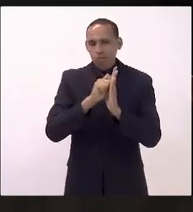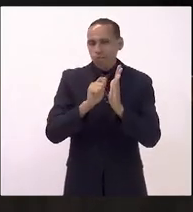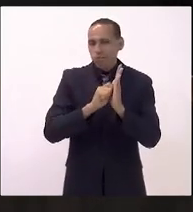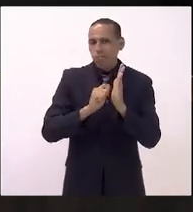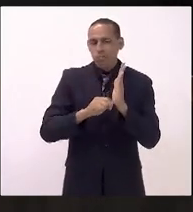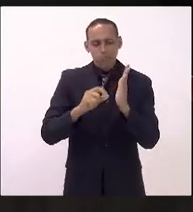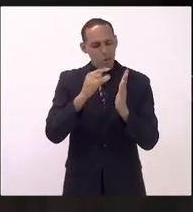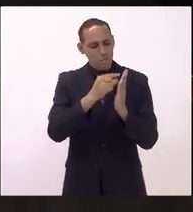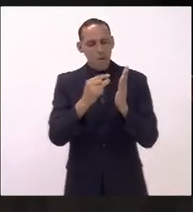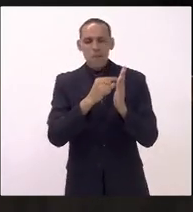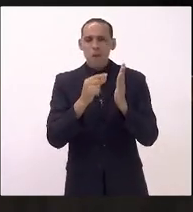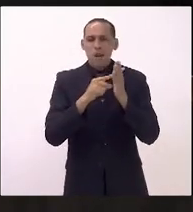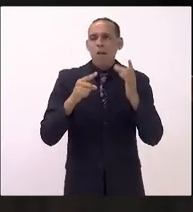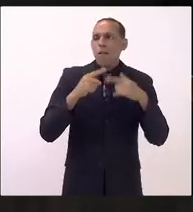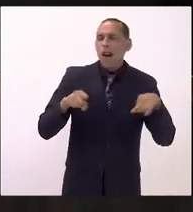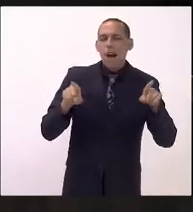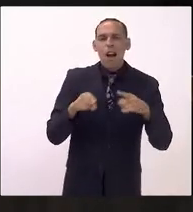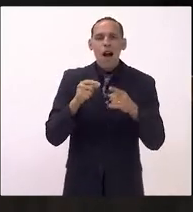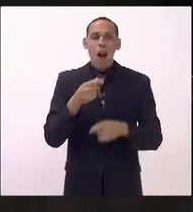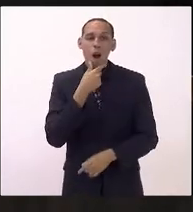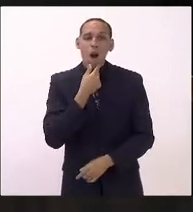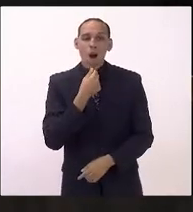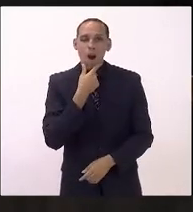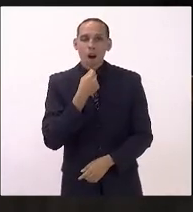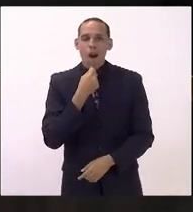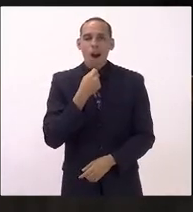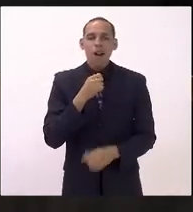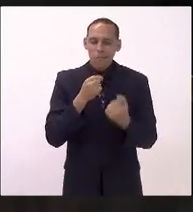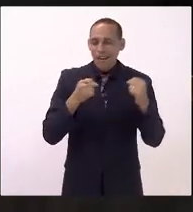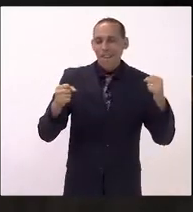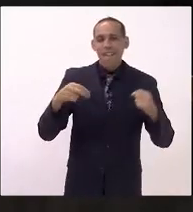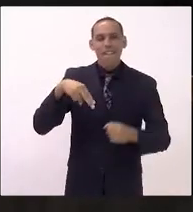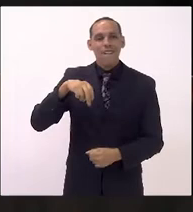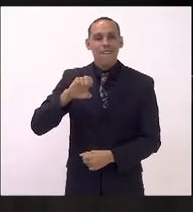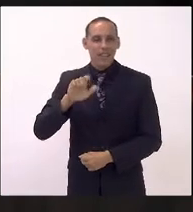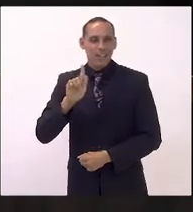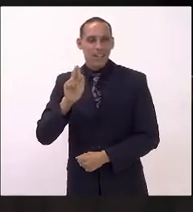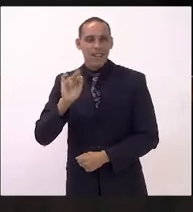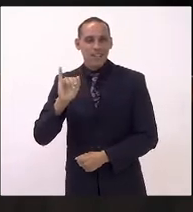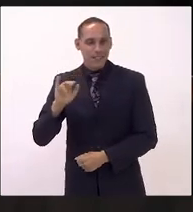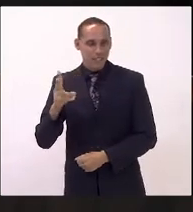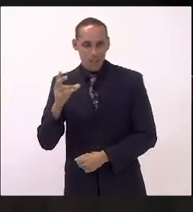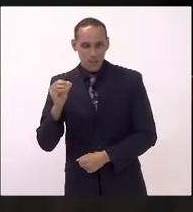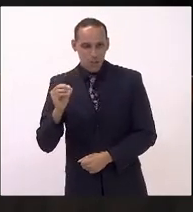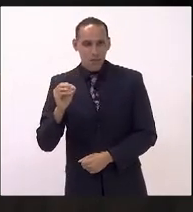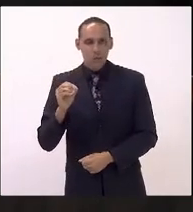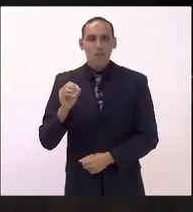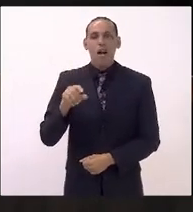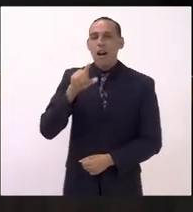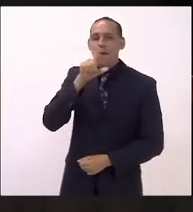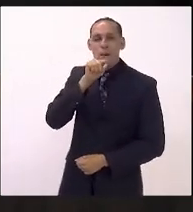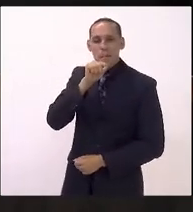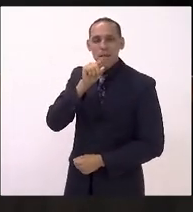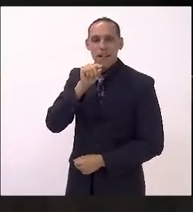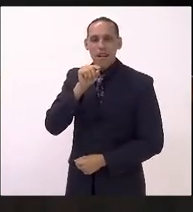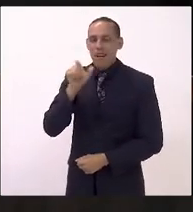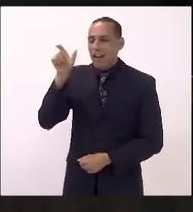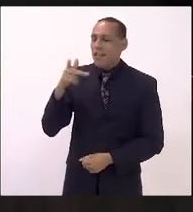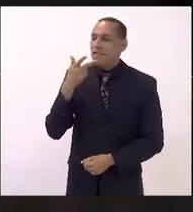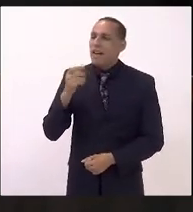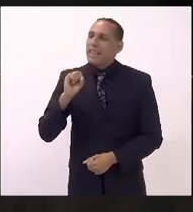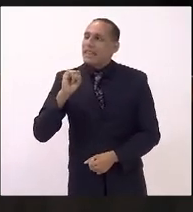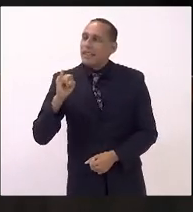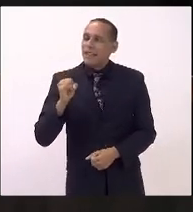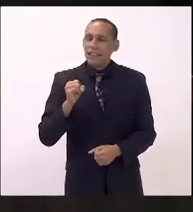versos cantados pelo cantor, grande cantor Neguinho da Beija-Flor, que dizia: se eu pudesse dar um toque em